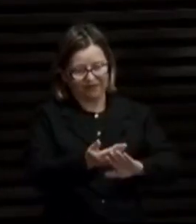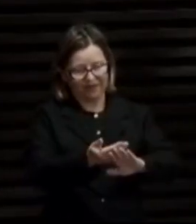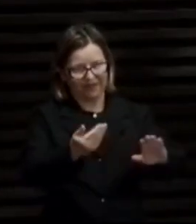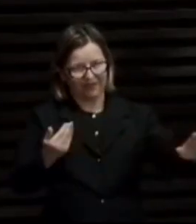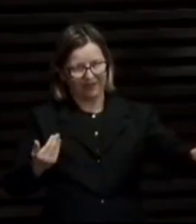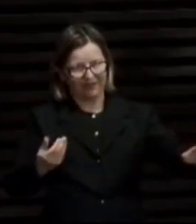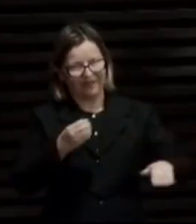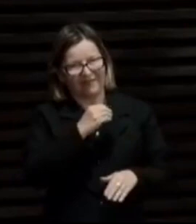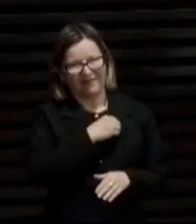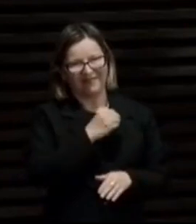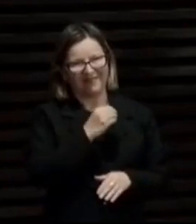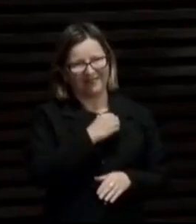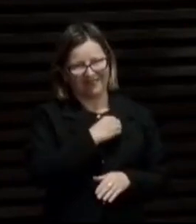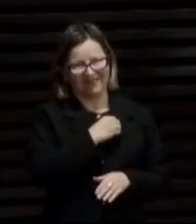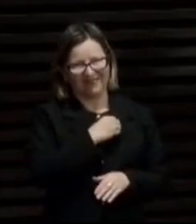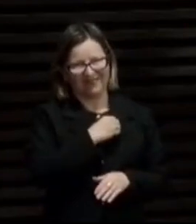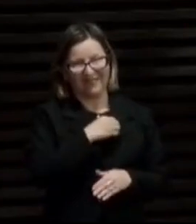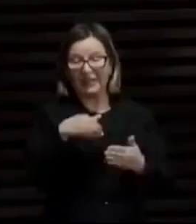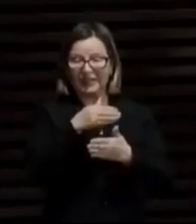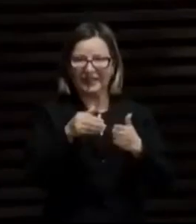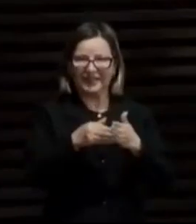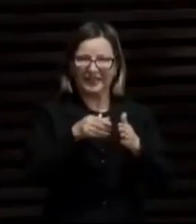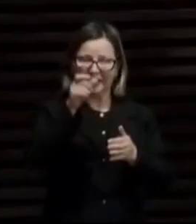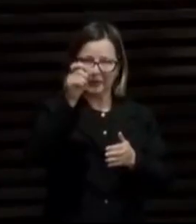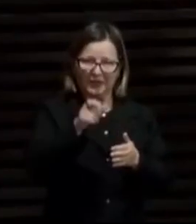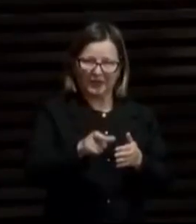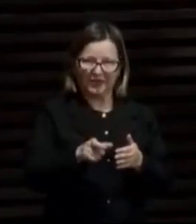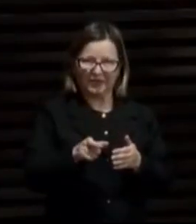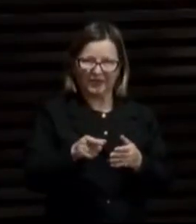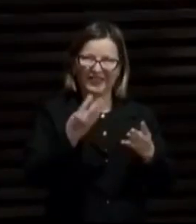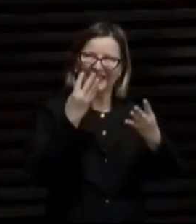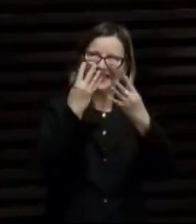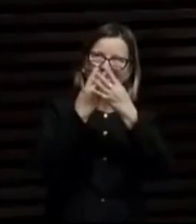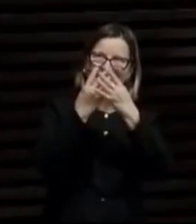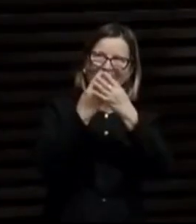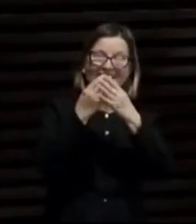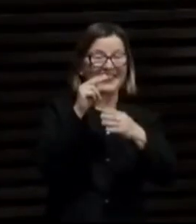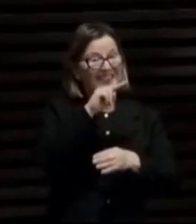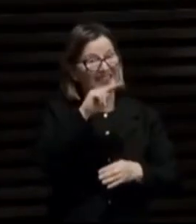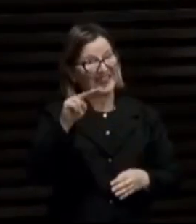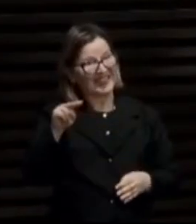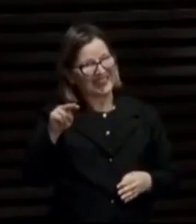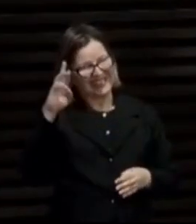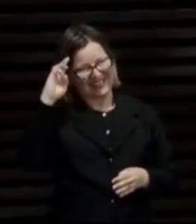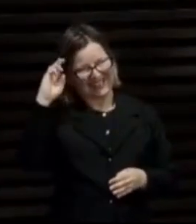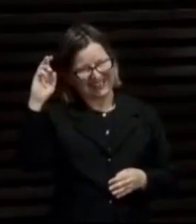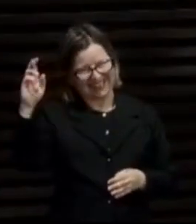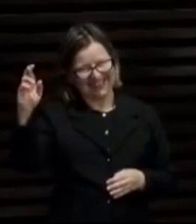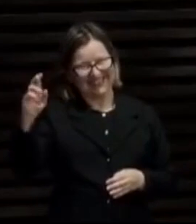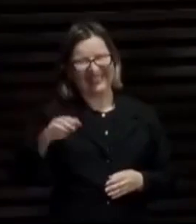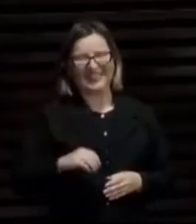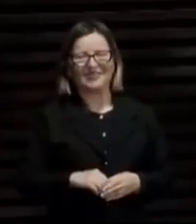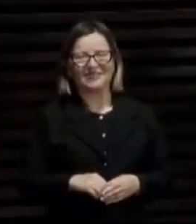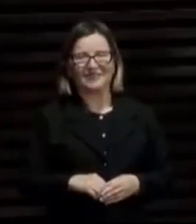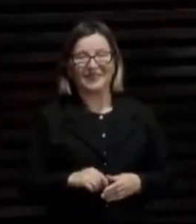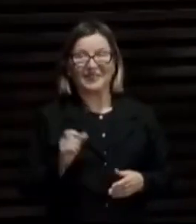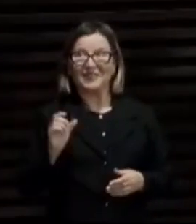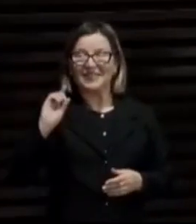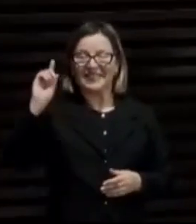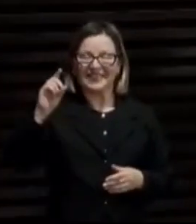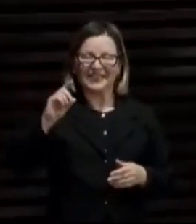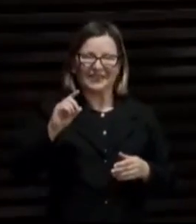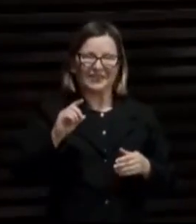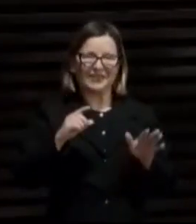da injustiça todo o que professa o nome do Senhor. É o que a palavra está dizendo aqui.